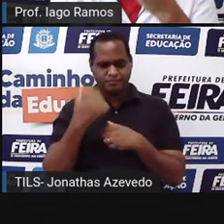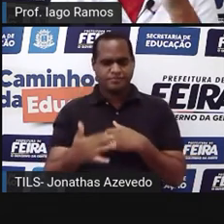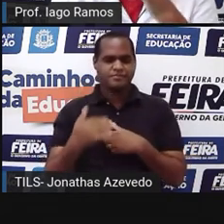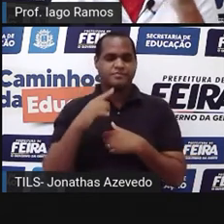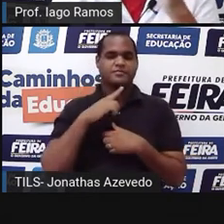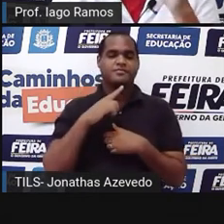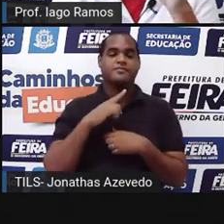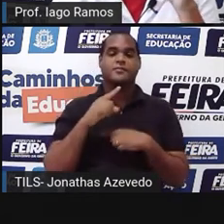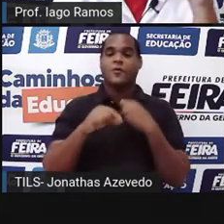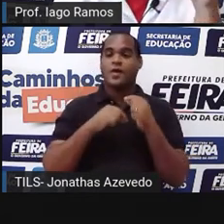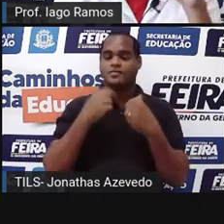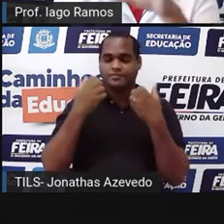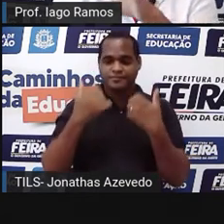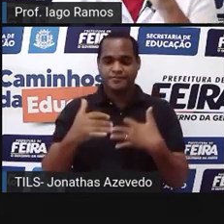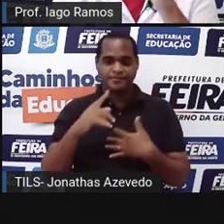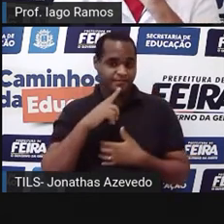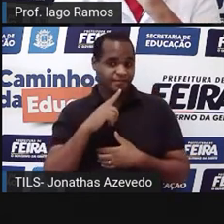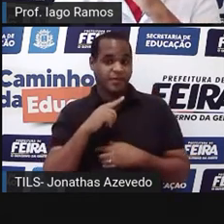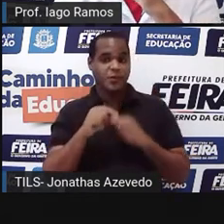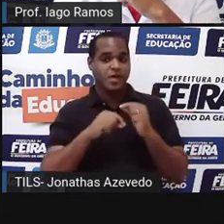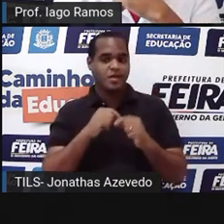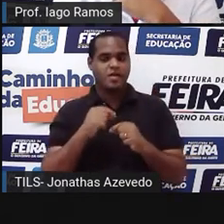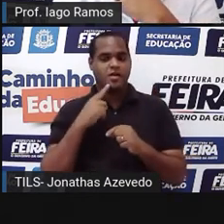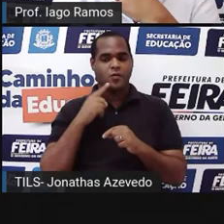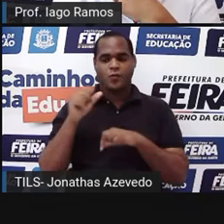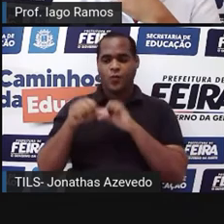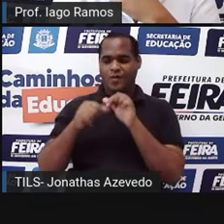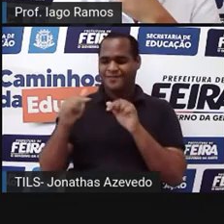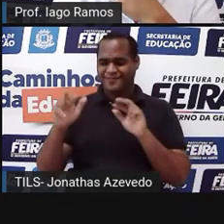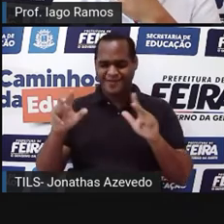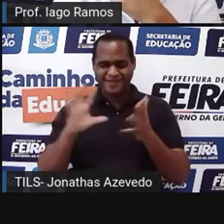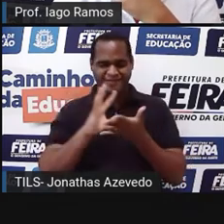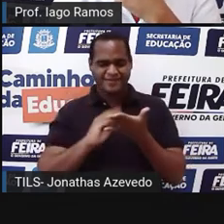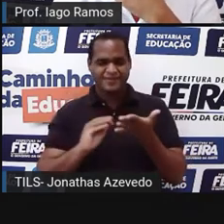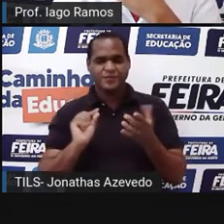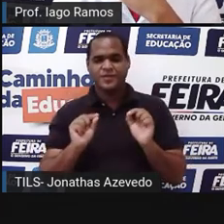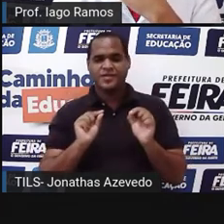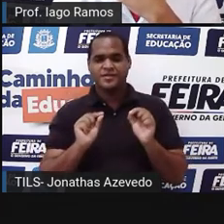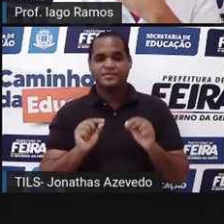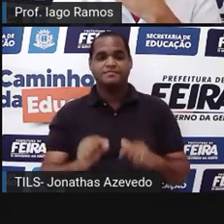o que é que a gente consegue perceber de um triângulo para o outro?